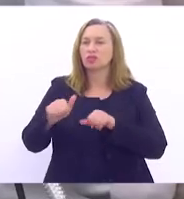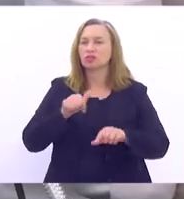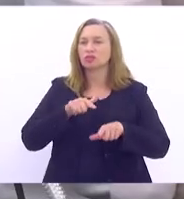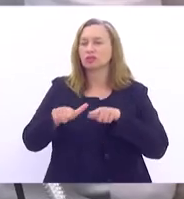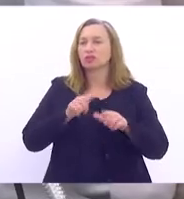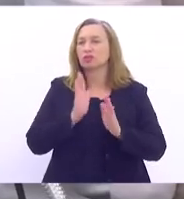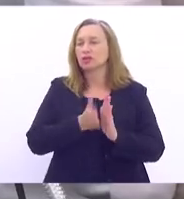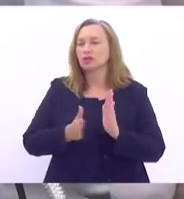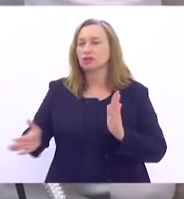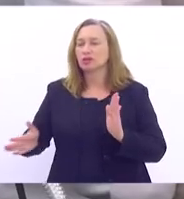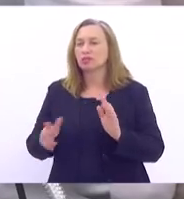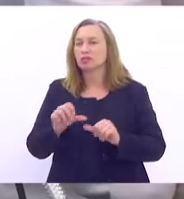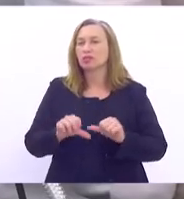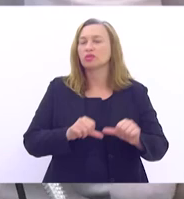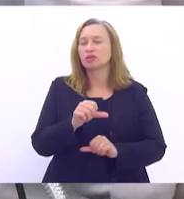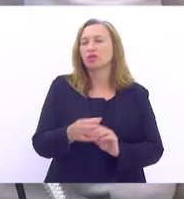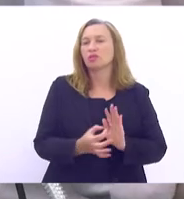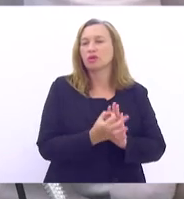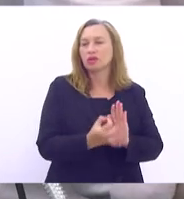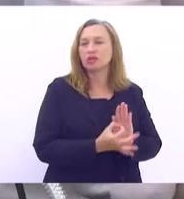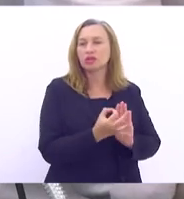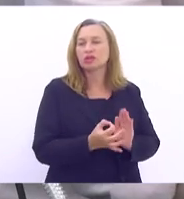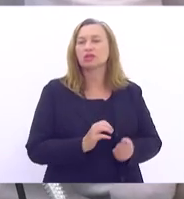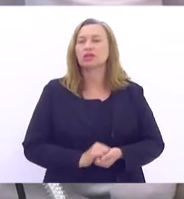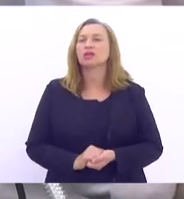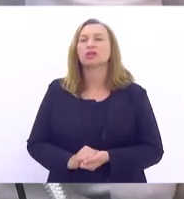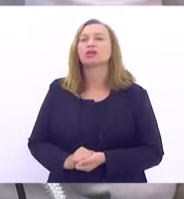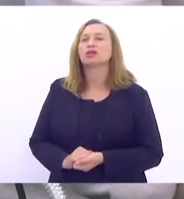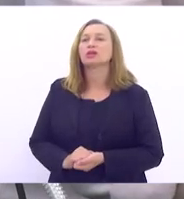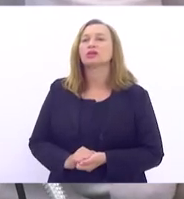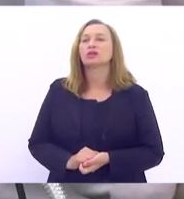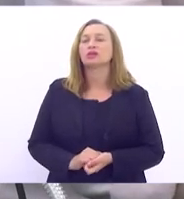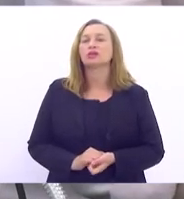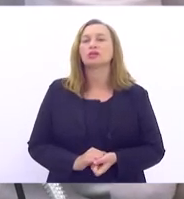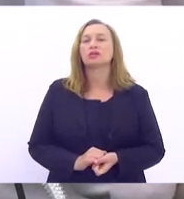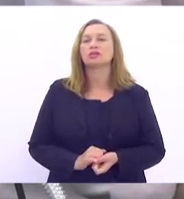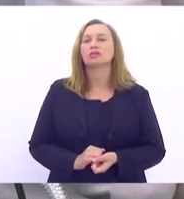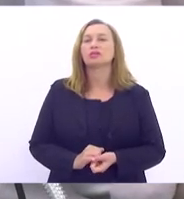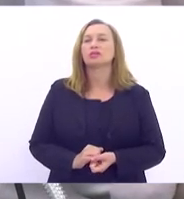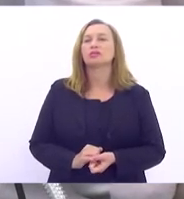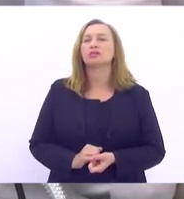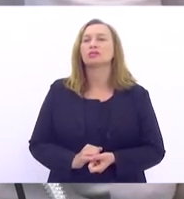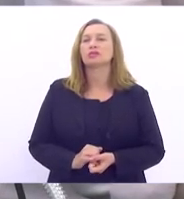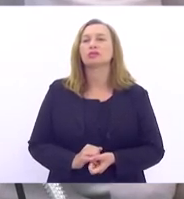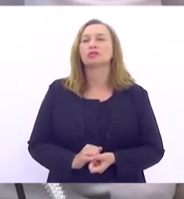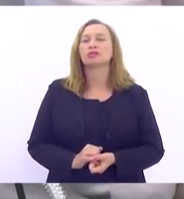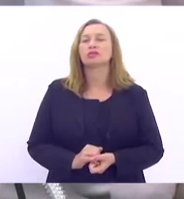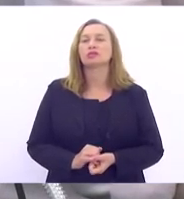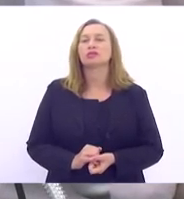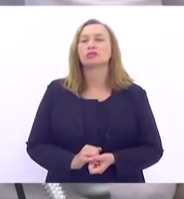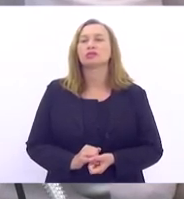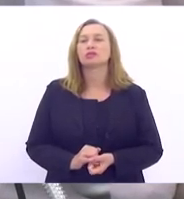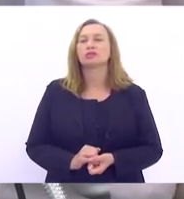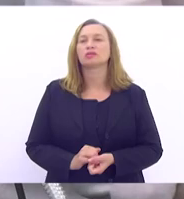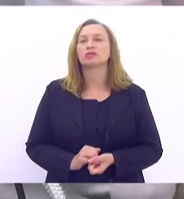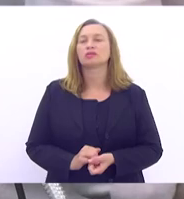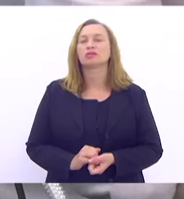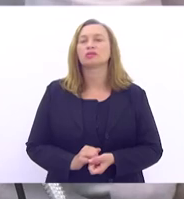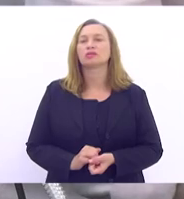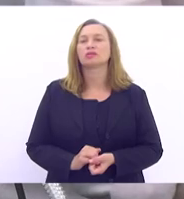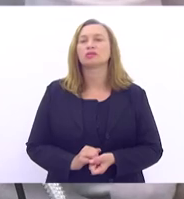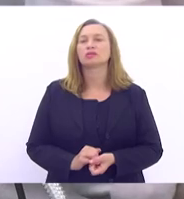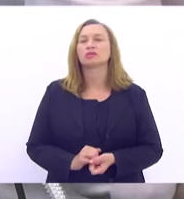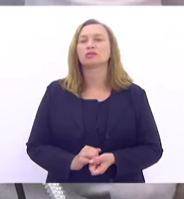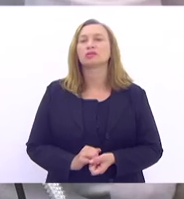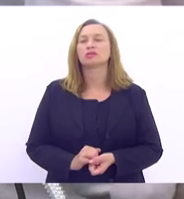mudar o parecer. É, o parecer passa a ser pela aqui é constitucional, não, é